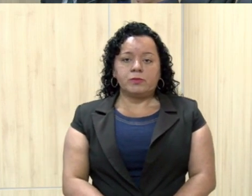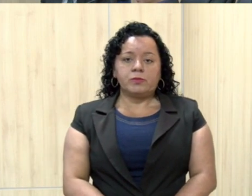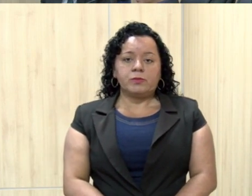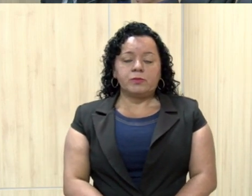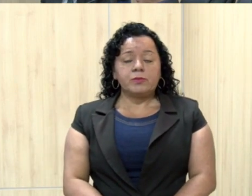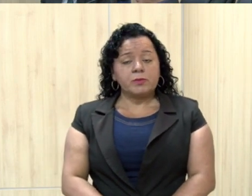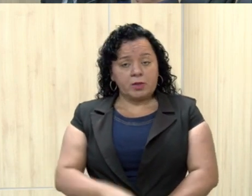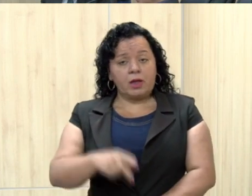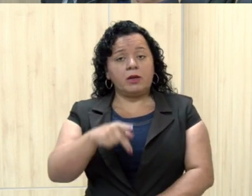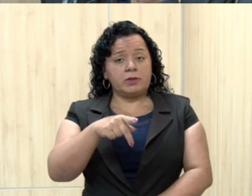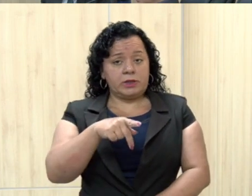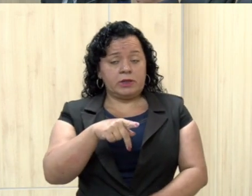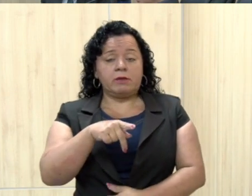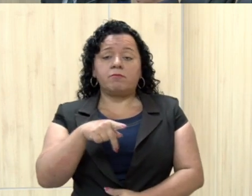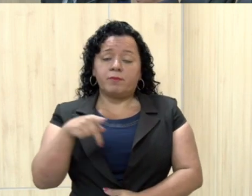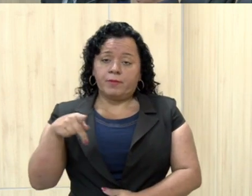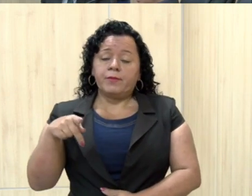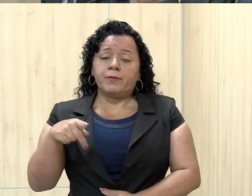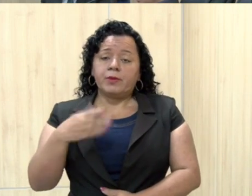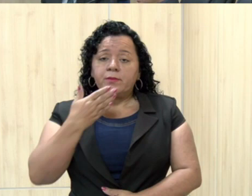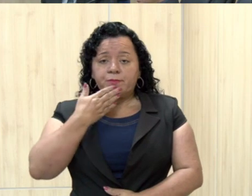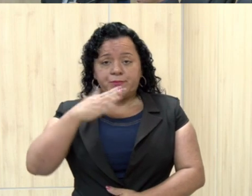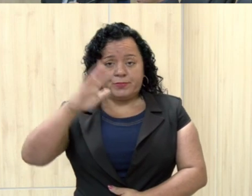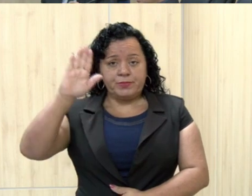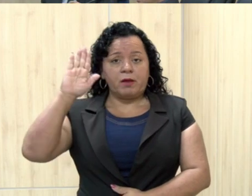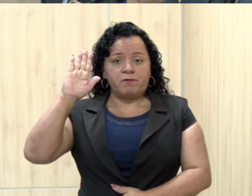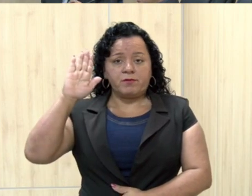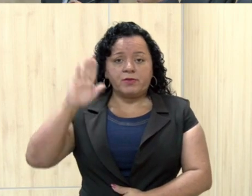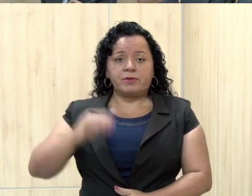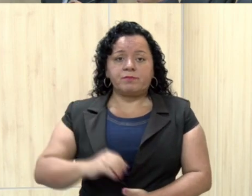seu presidente parecer favorável